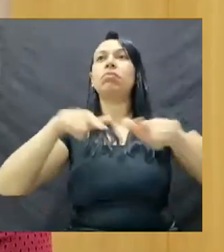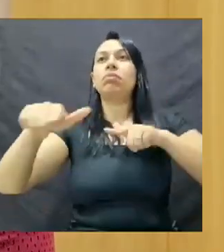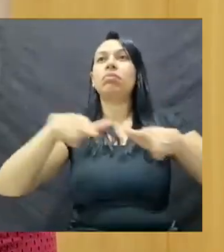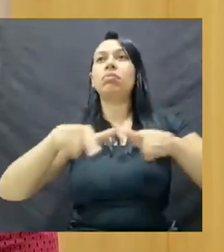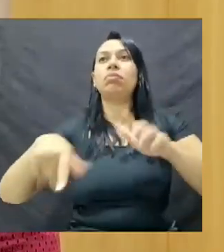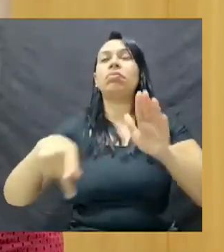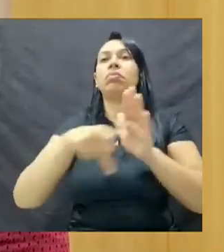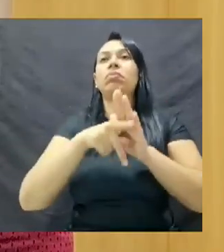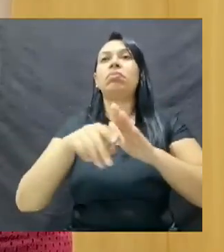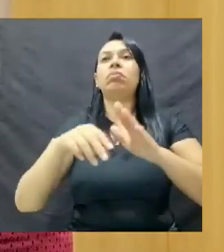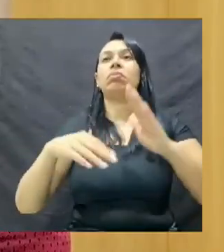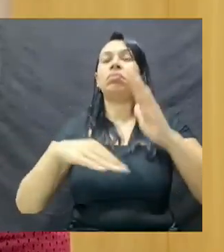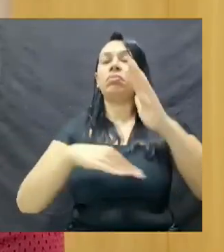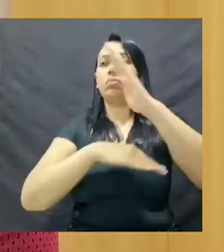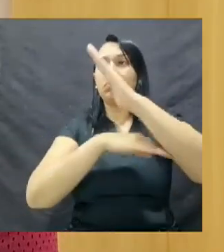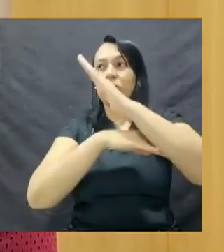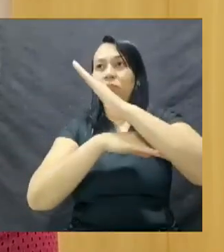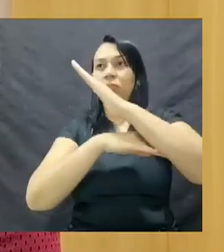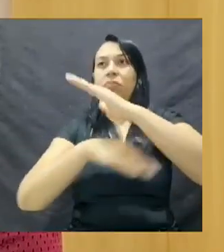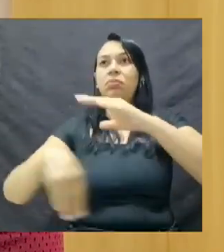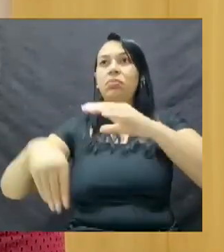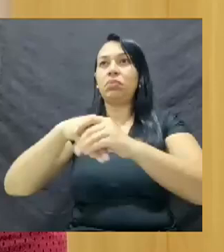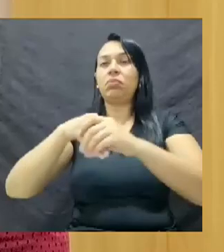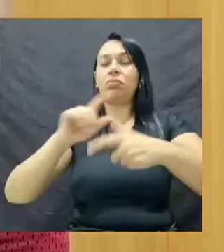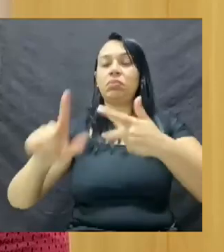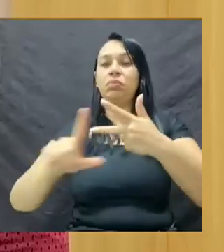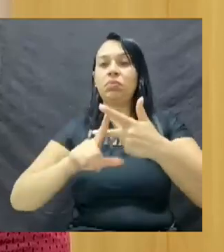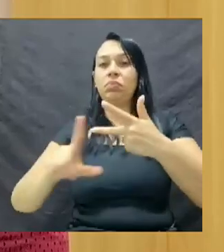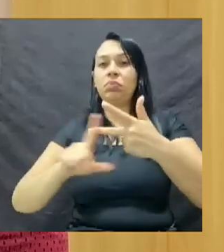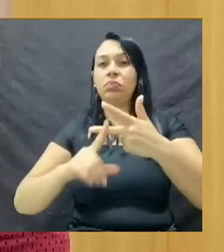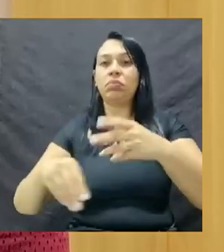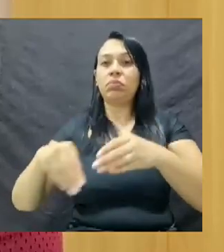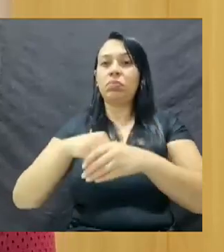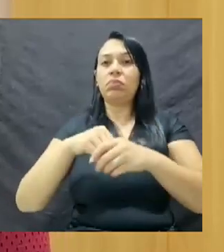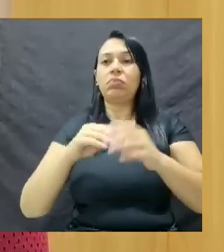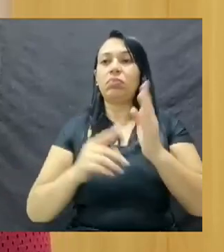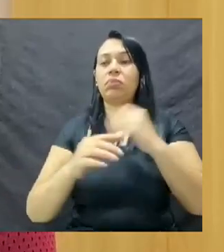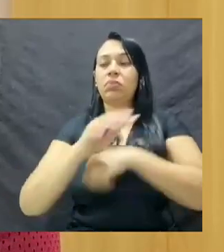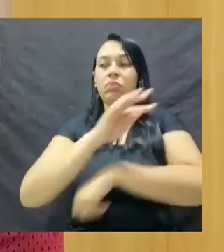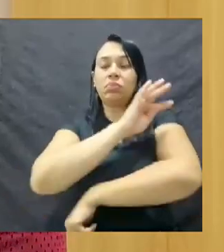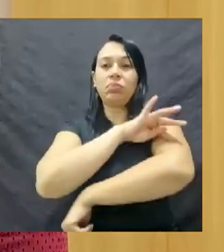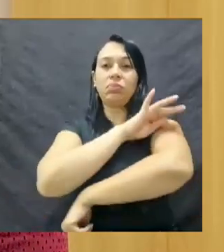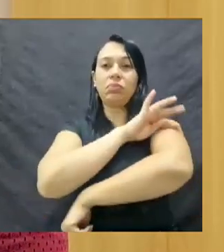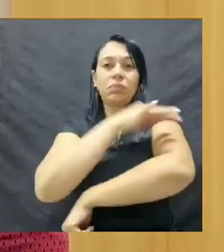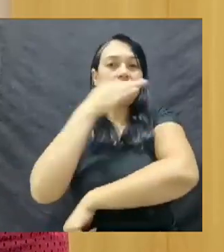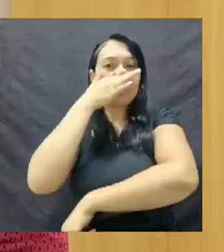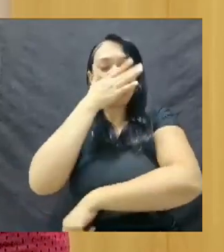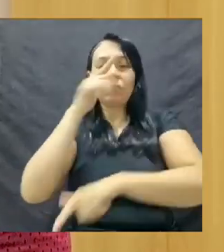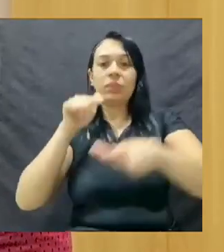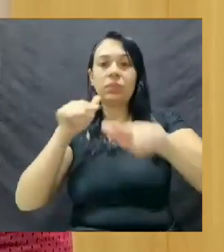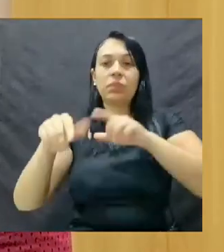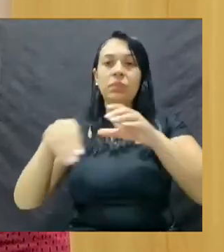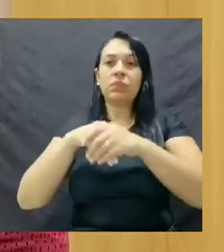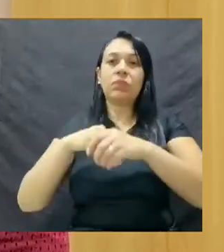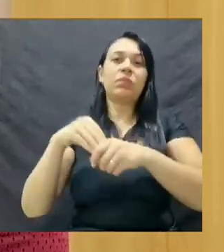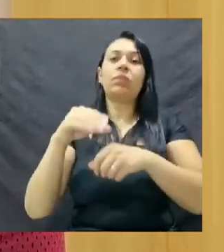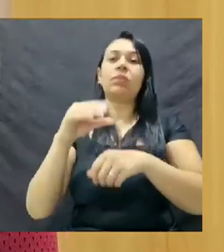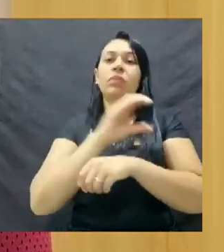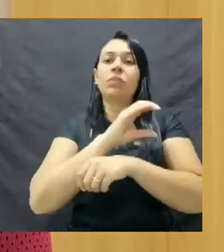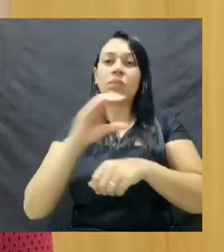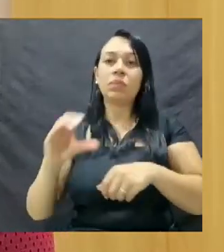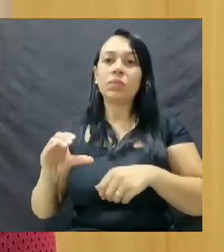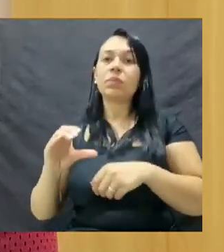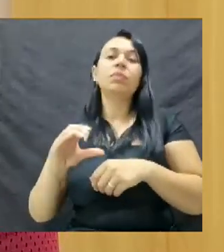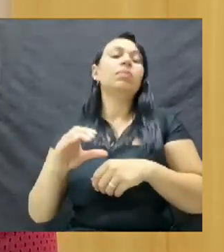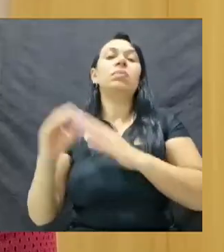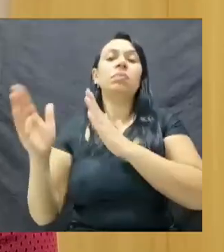do Legislativo, lá dentro como técnico, né? Trabalhei dentro da Coordenadoria de Processo Legislativo,